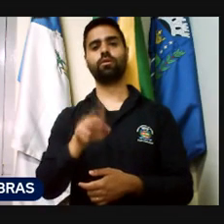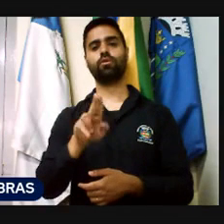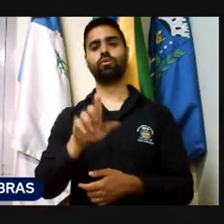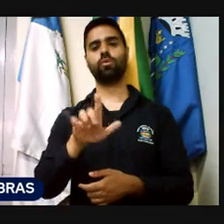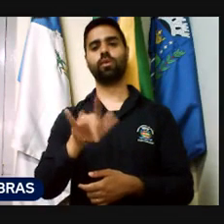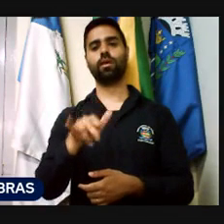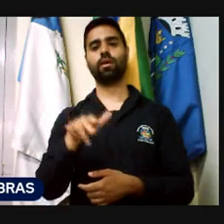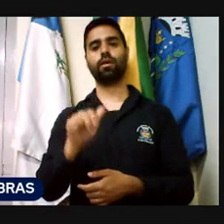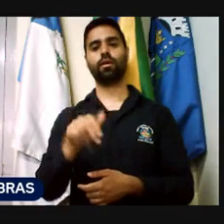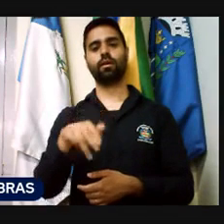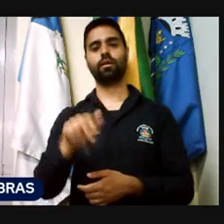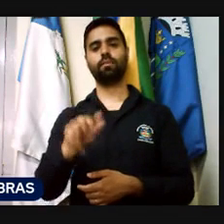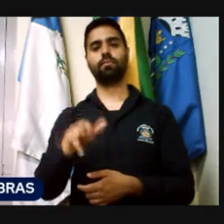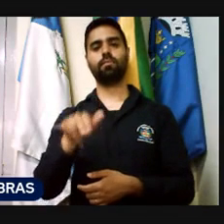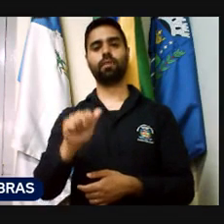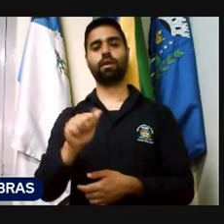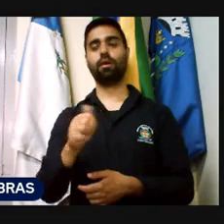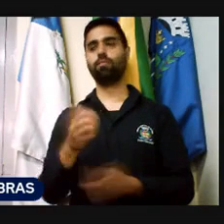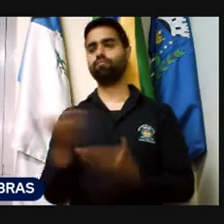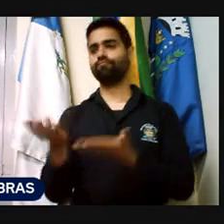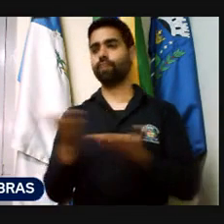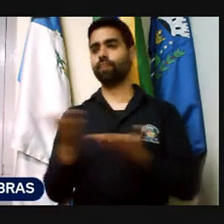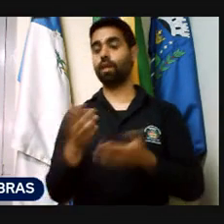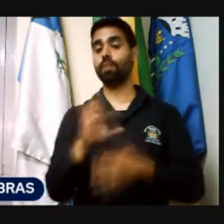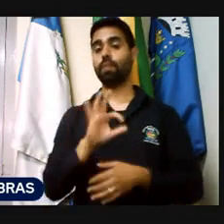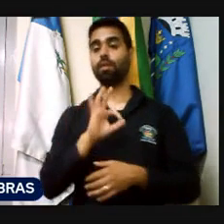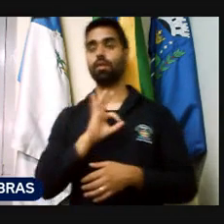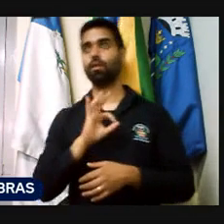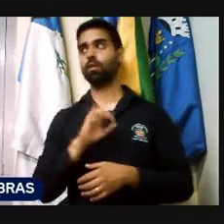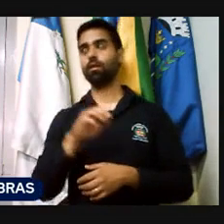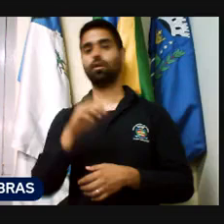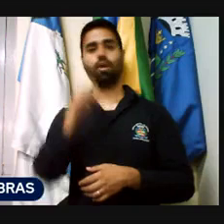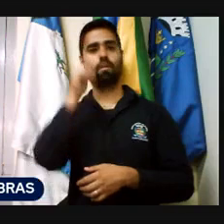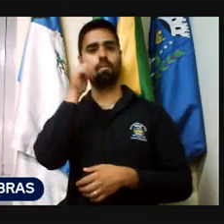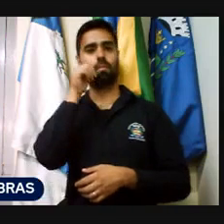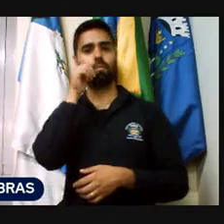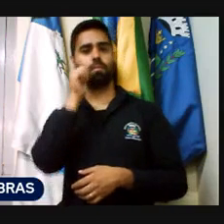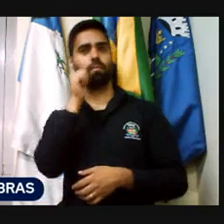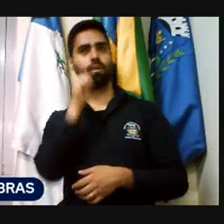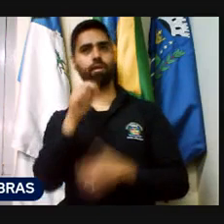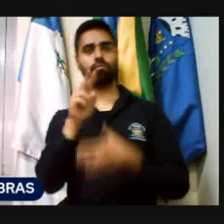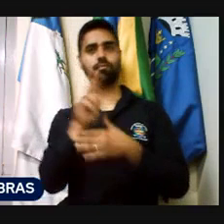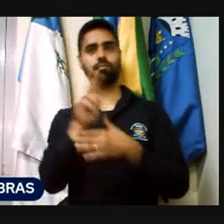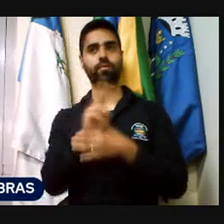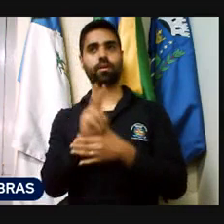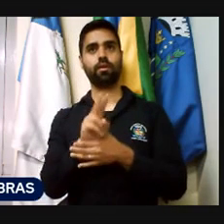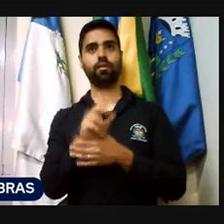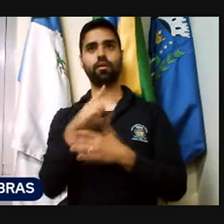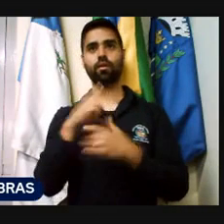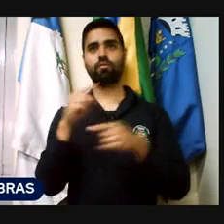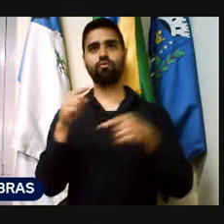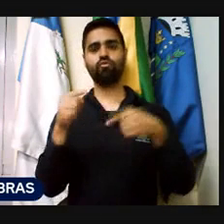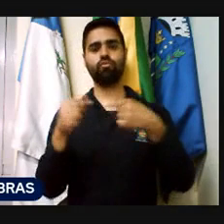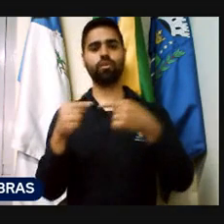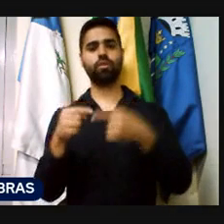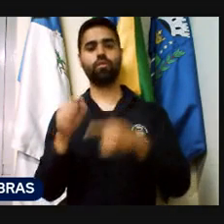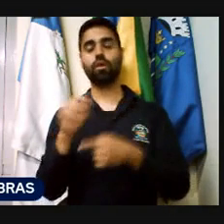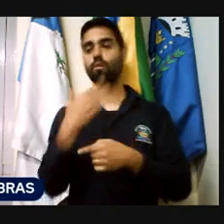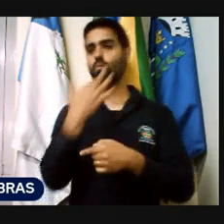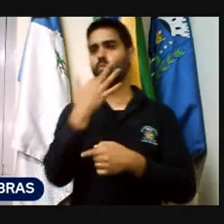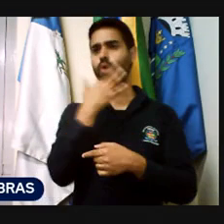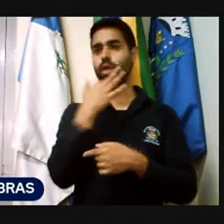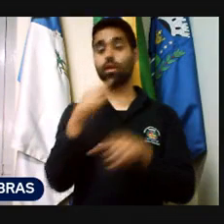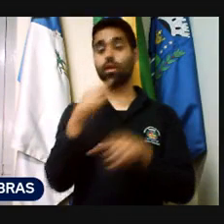Juliana Maia, para recebimento da medalha Mulher Expressão Valenciana, que tem como objetivo reconhecer